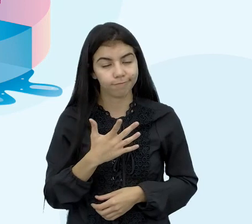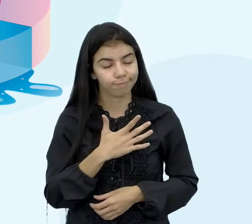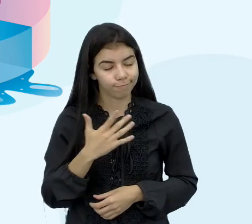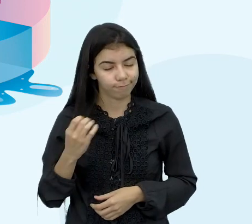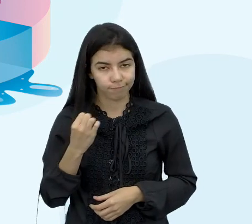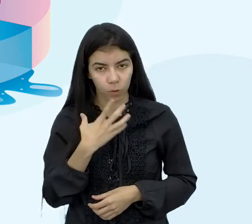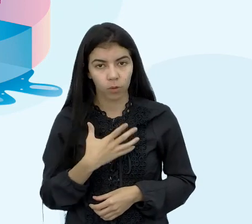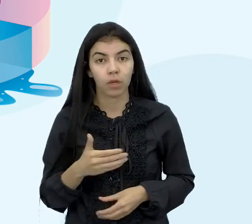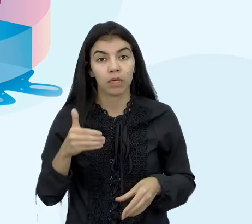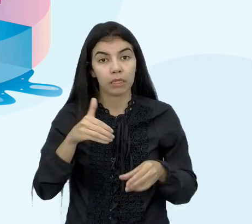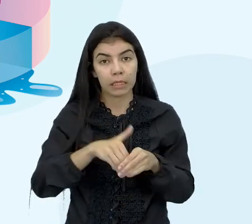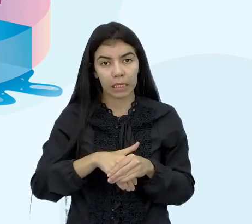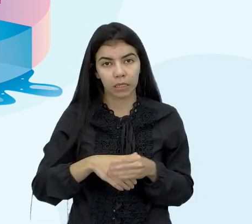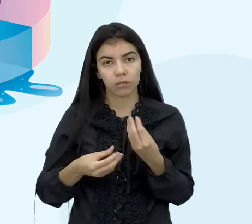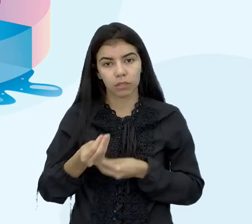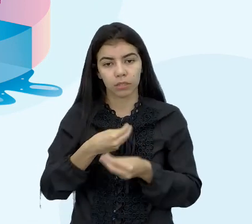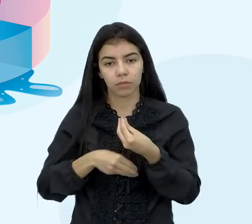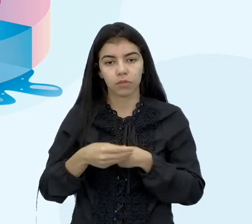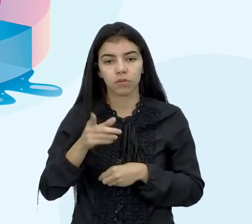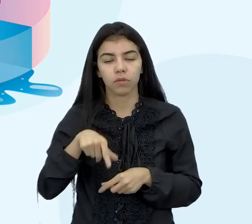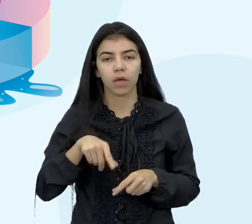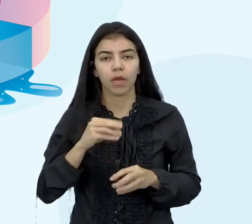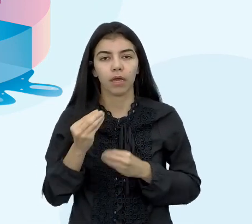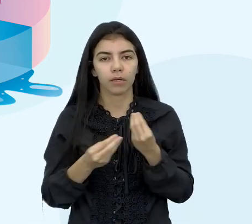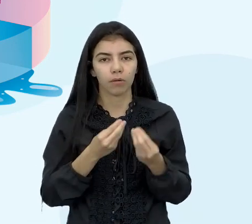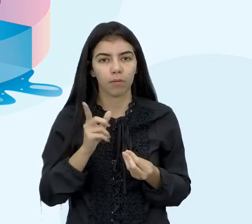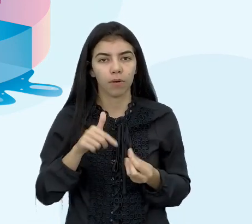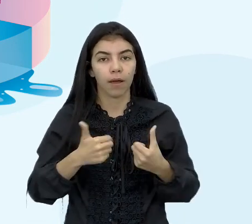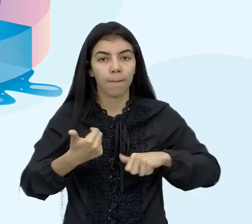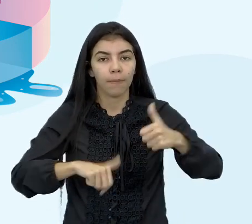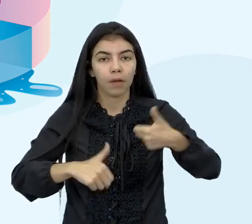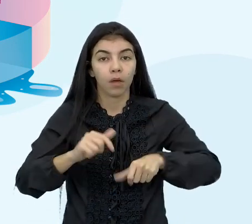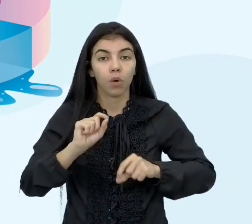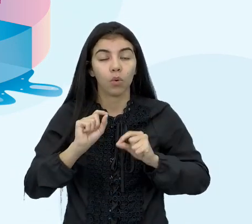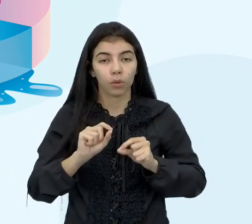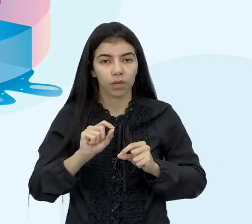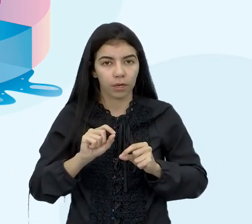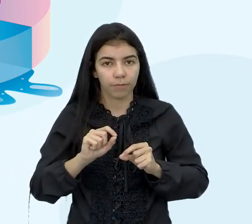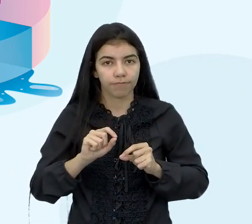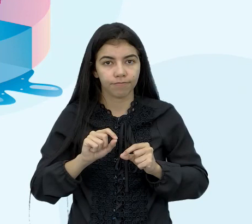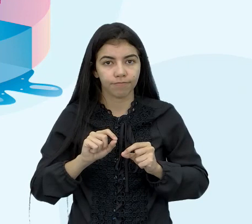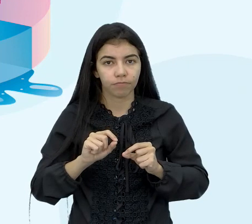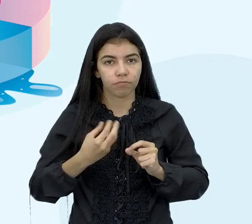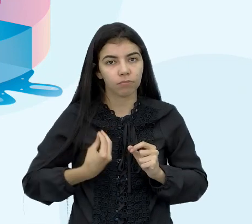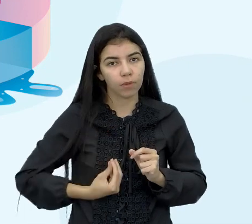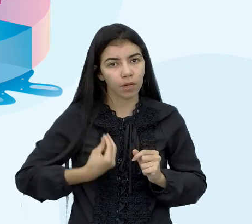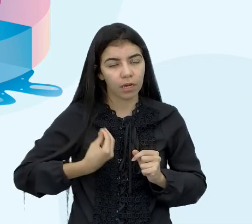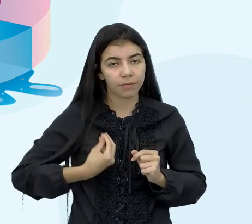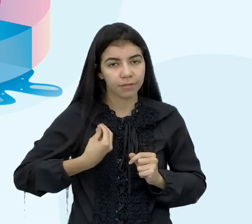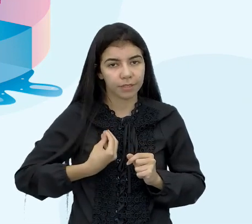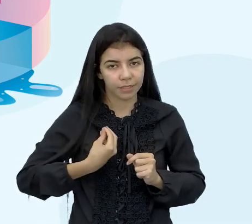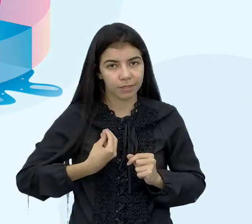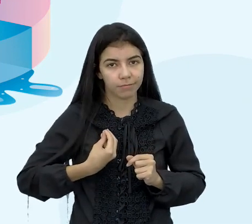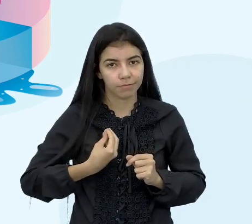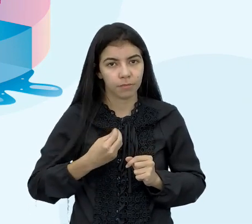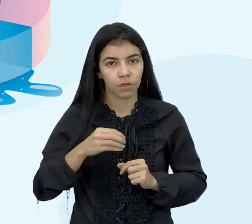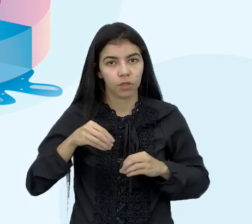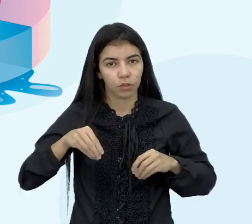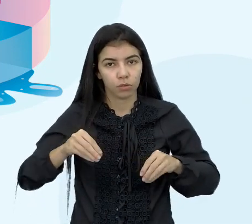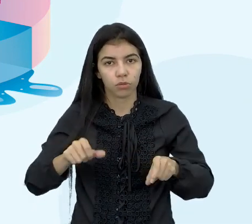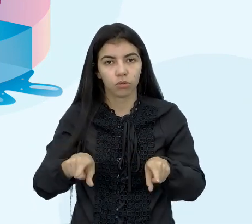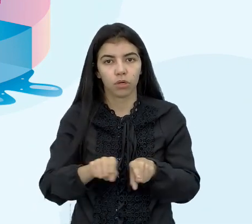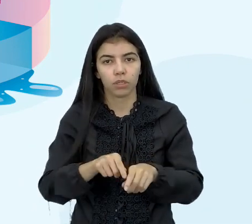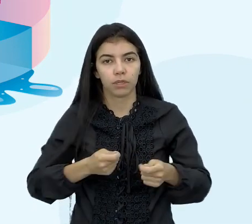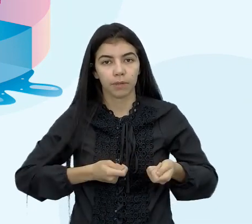a composição dessa solução é para avaliar a fertilidade desse solo e também sendo